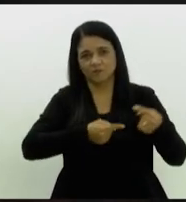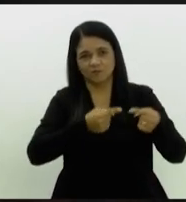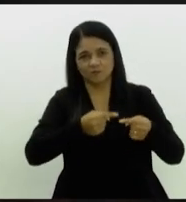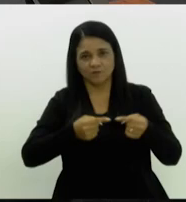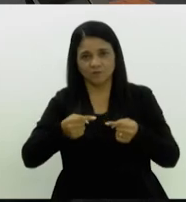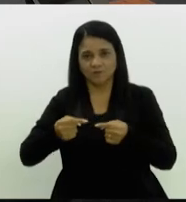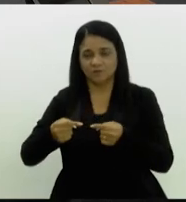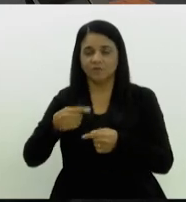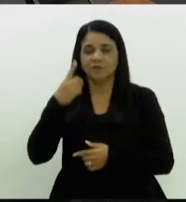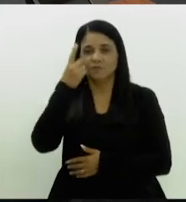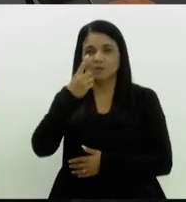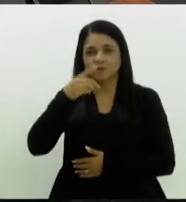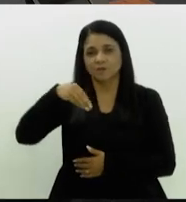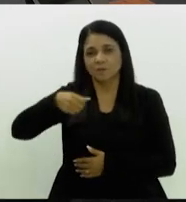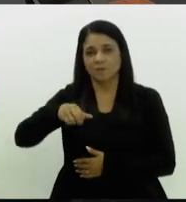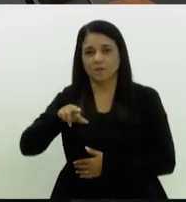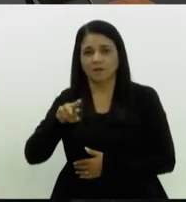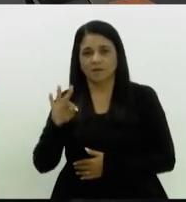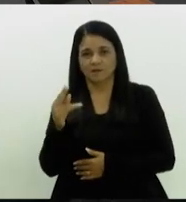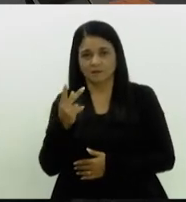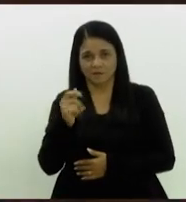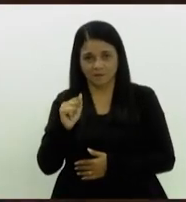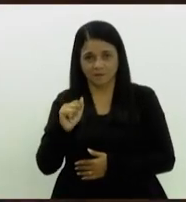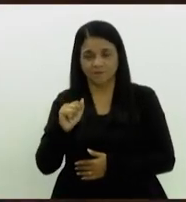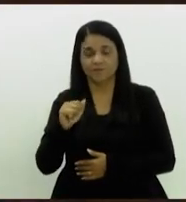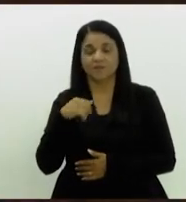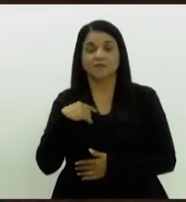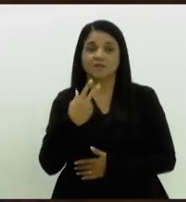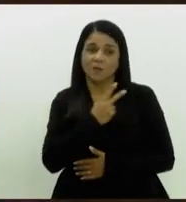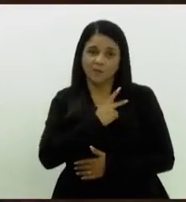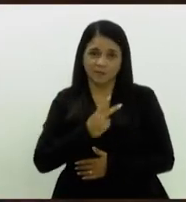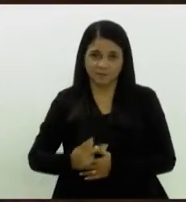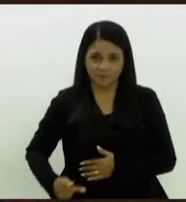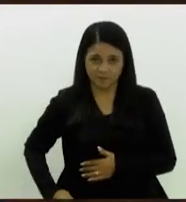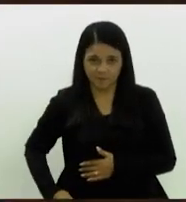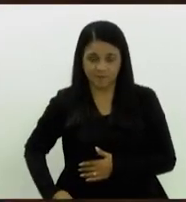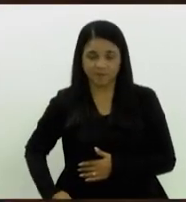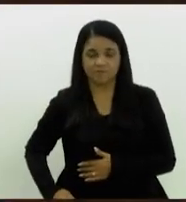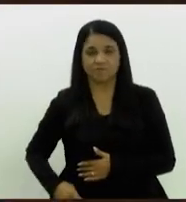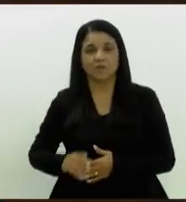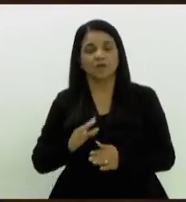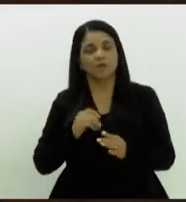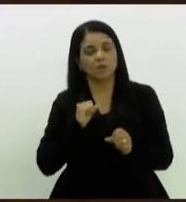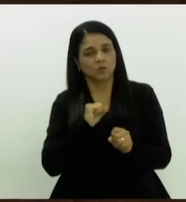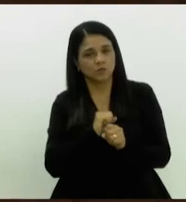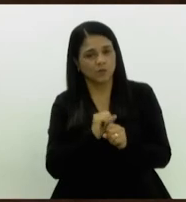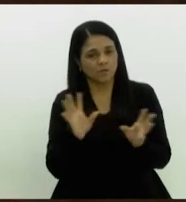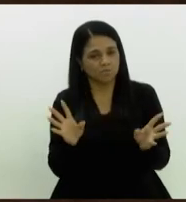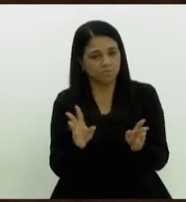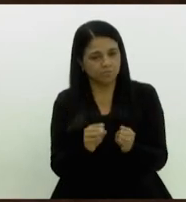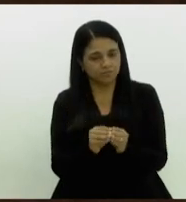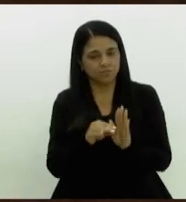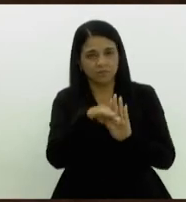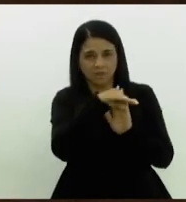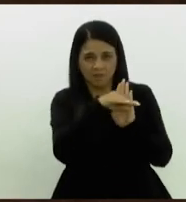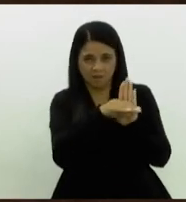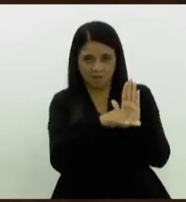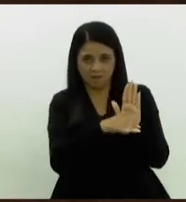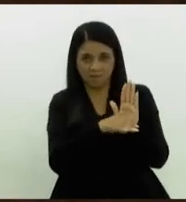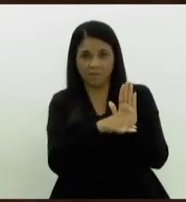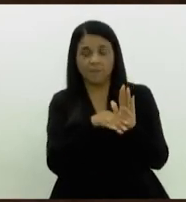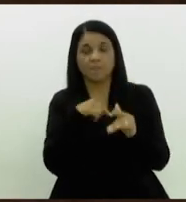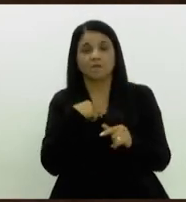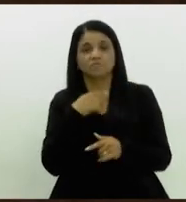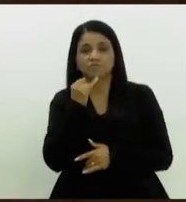discussão. Deputada Marta Rocha. Presidente, na verdade, eu aguardei o término da pauta para fazer aqui